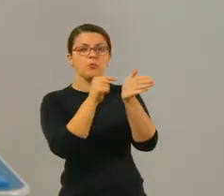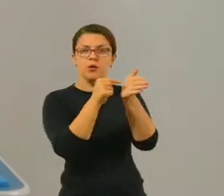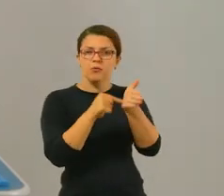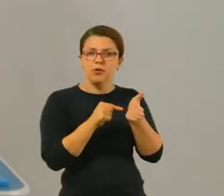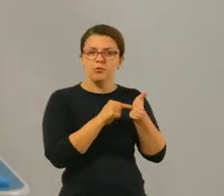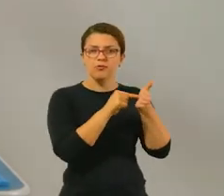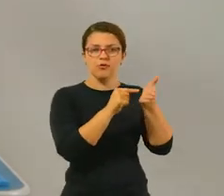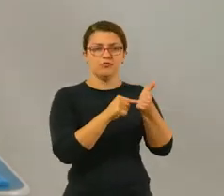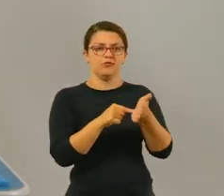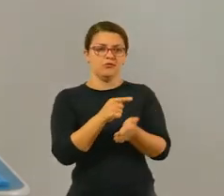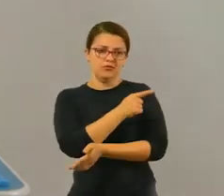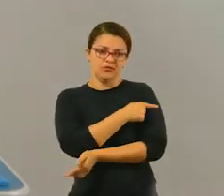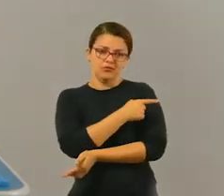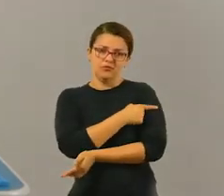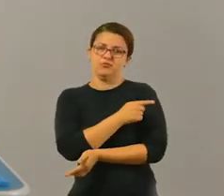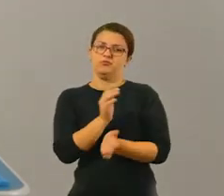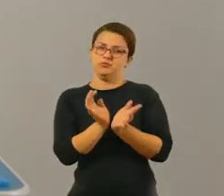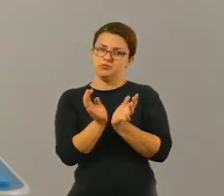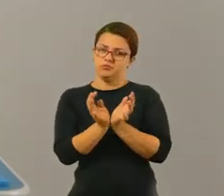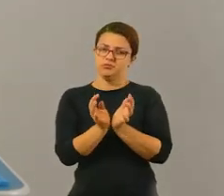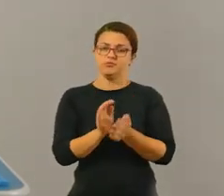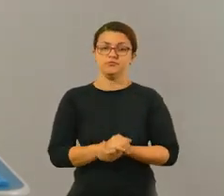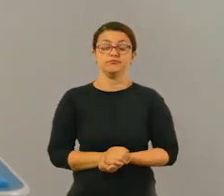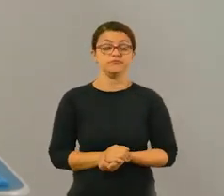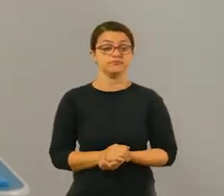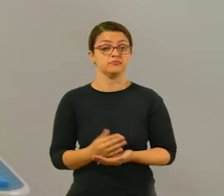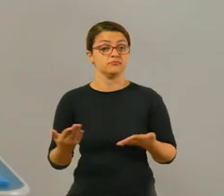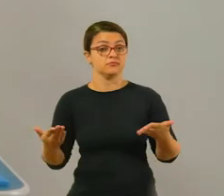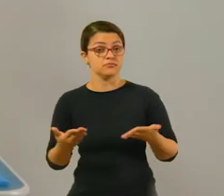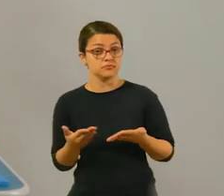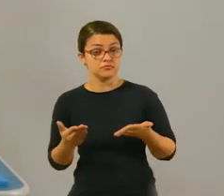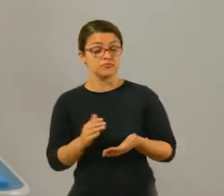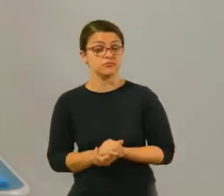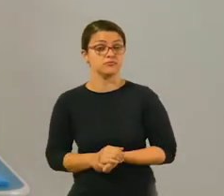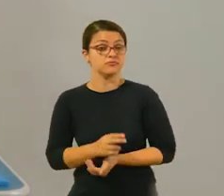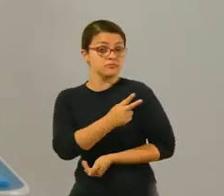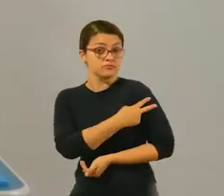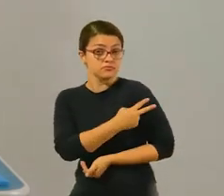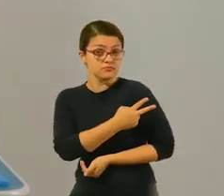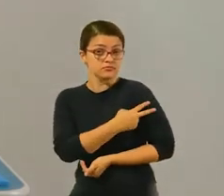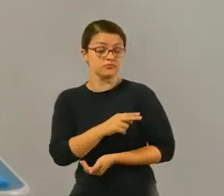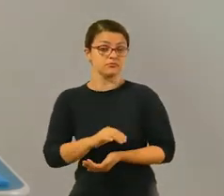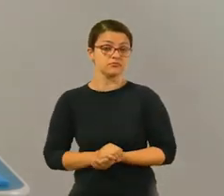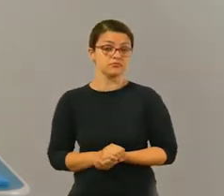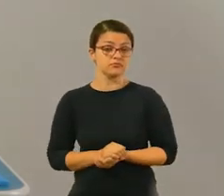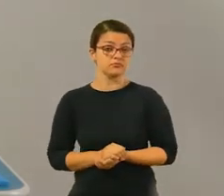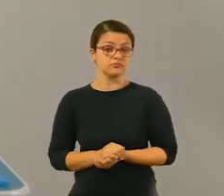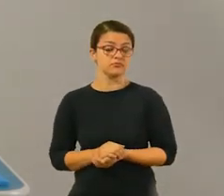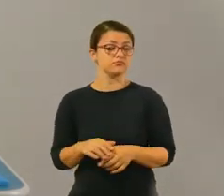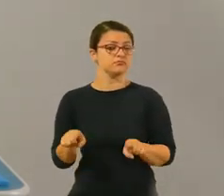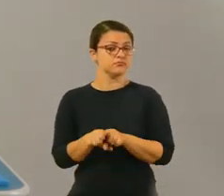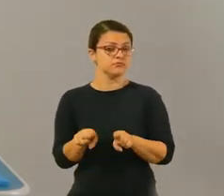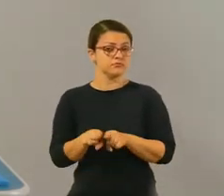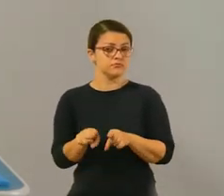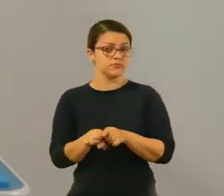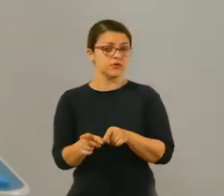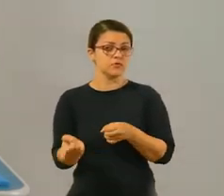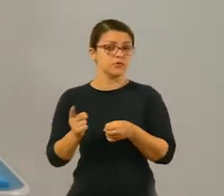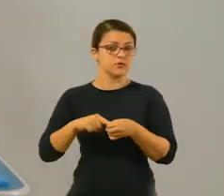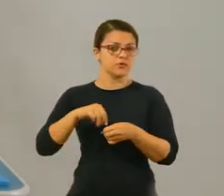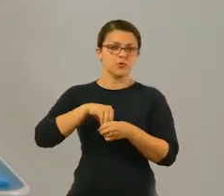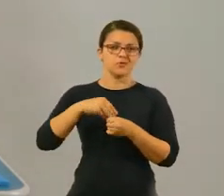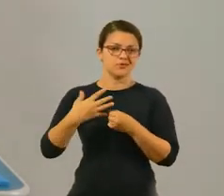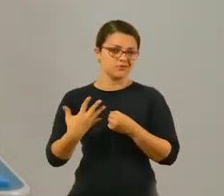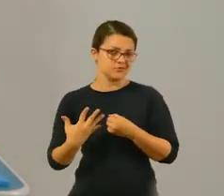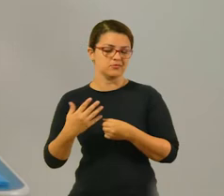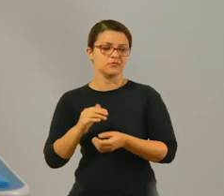parede, ok? Essa é uma atividade para a turma dos primeiros anos. E agora, para a turma do segundo ano, nós